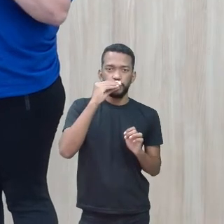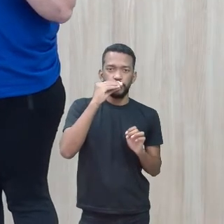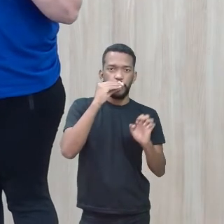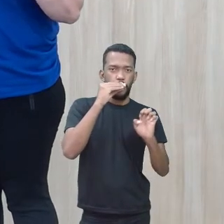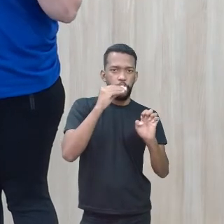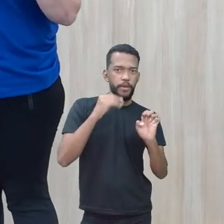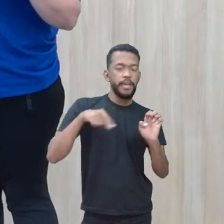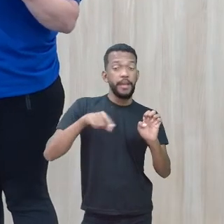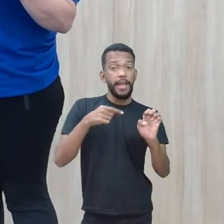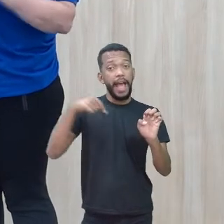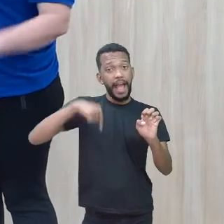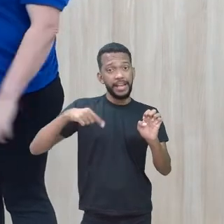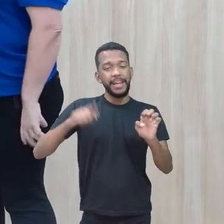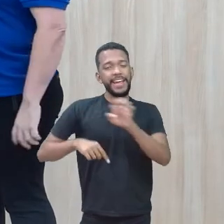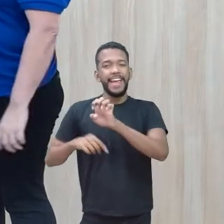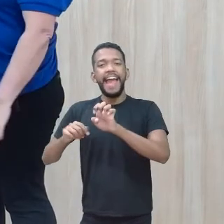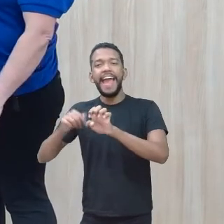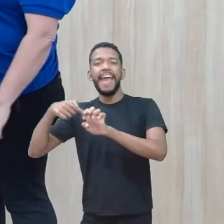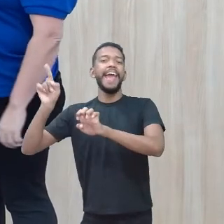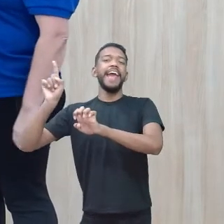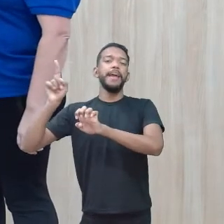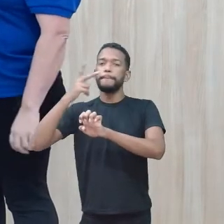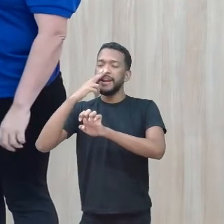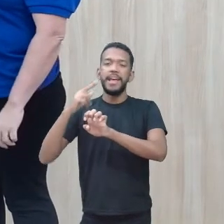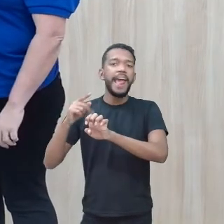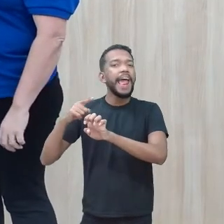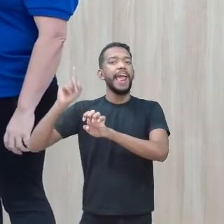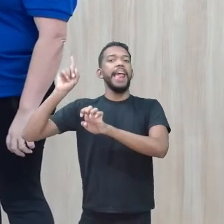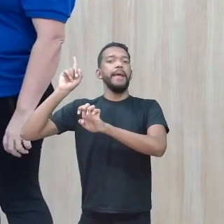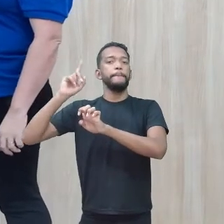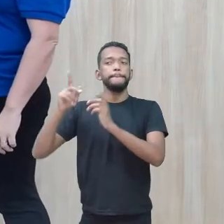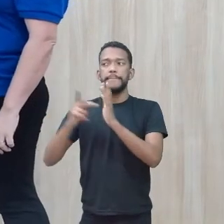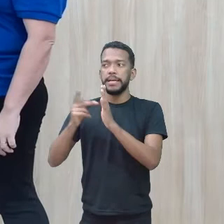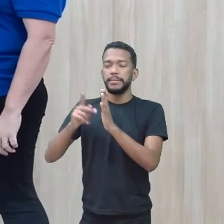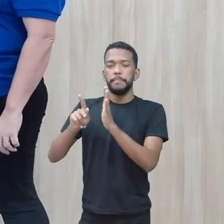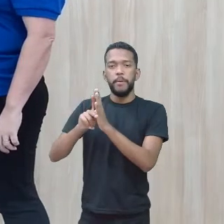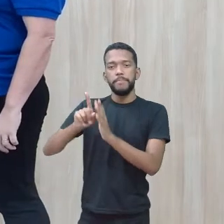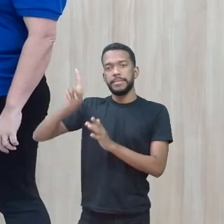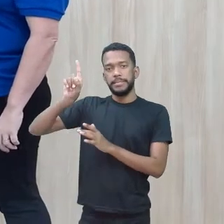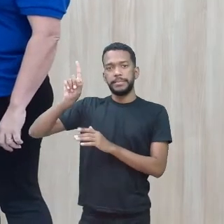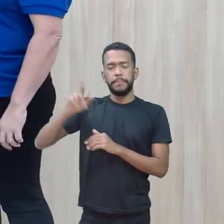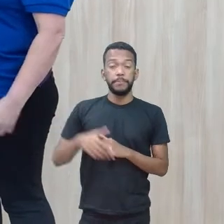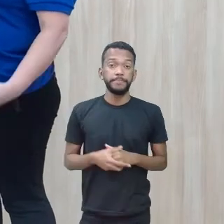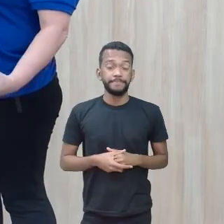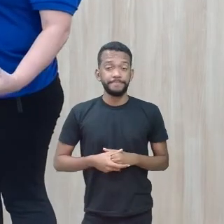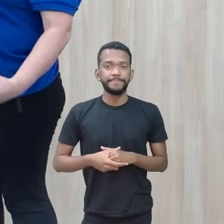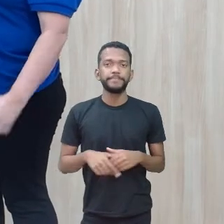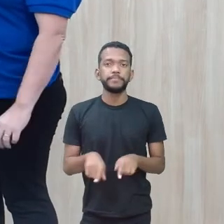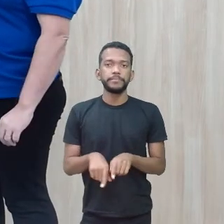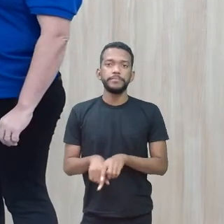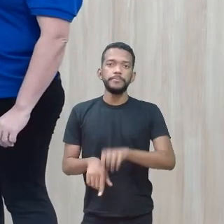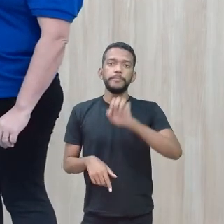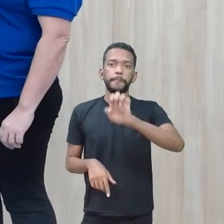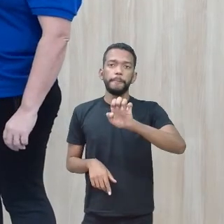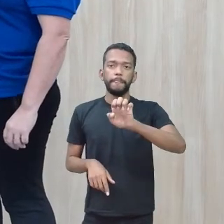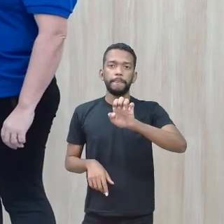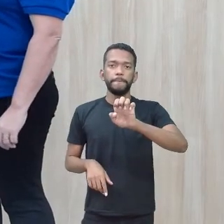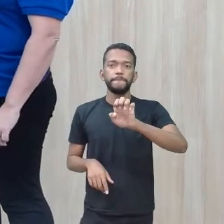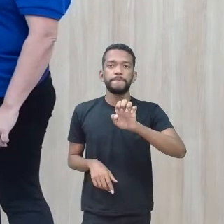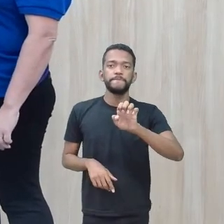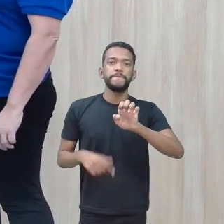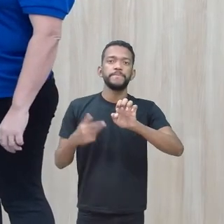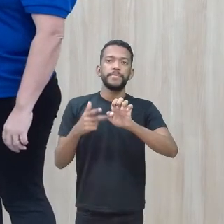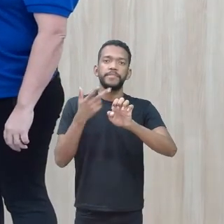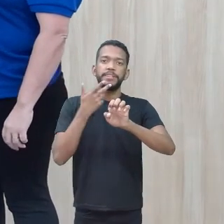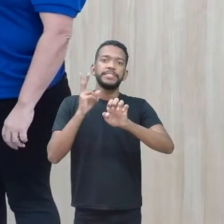som é aberto, é. Então, o não é? A conjunção i, não é? Que falamos, tem com som